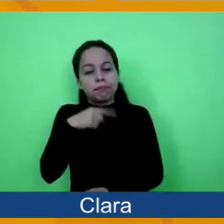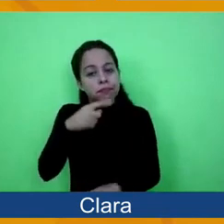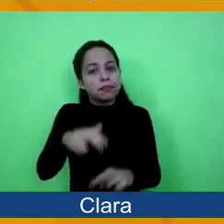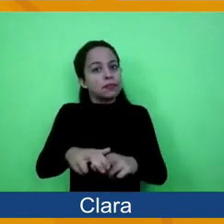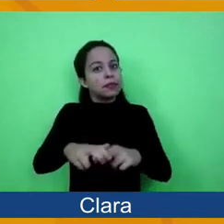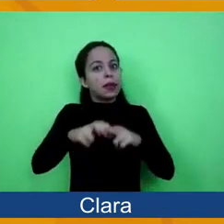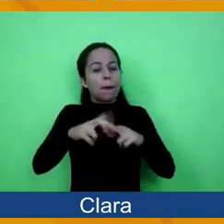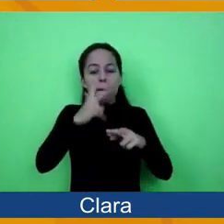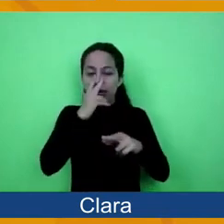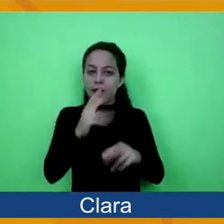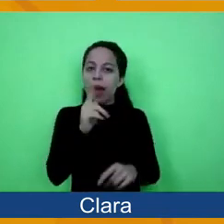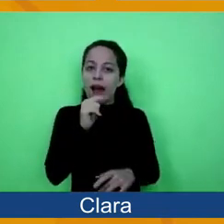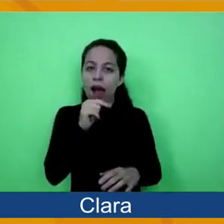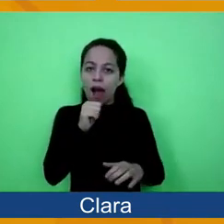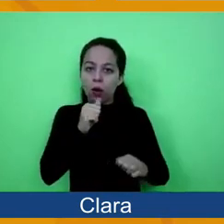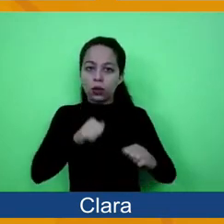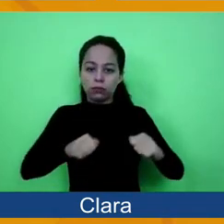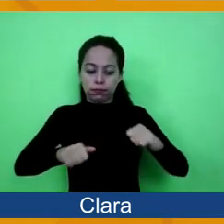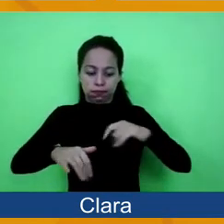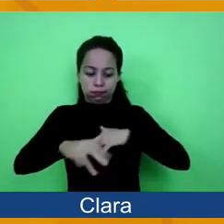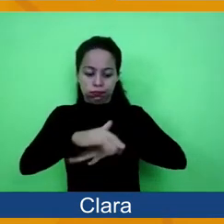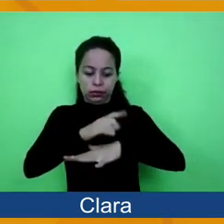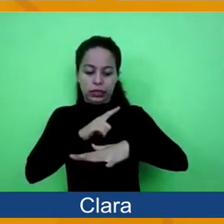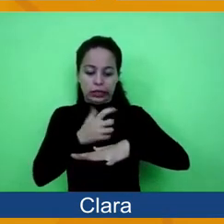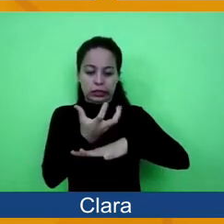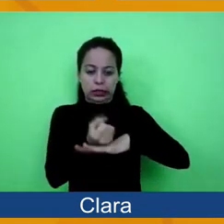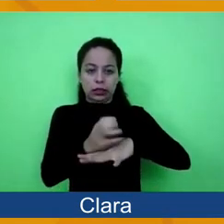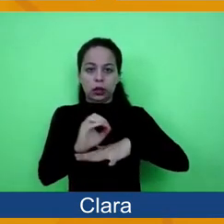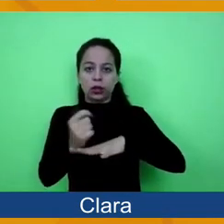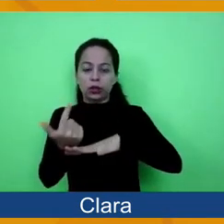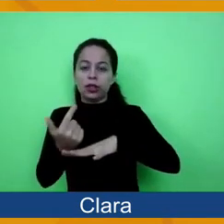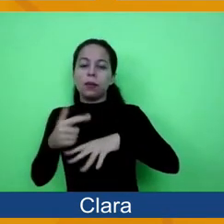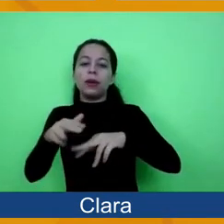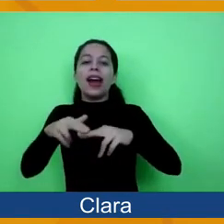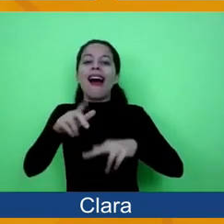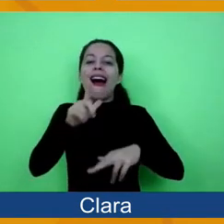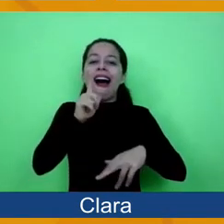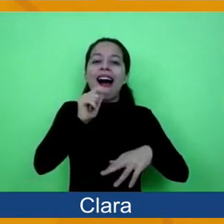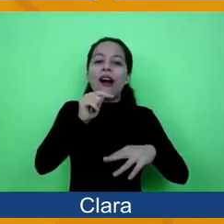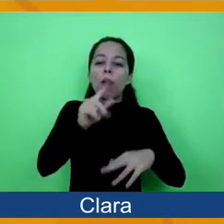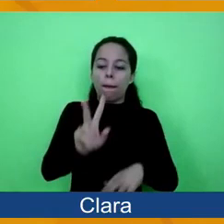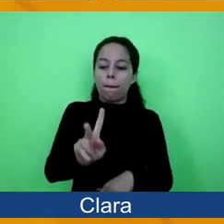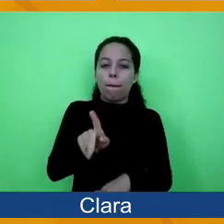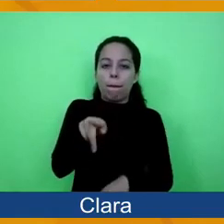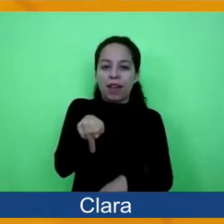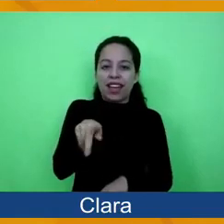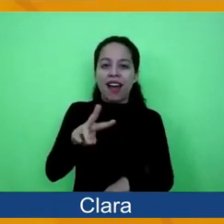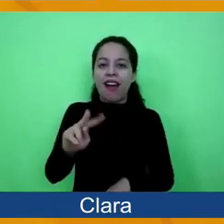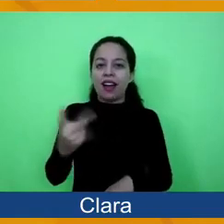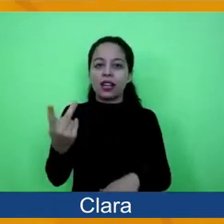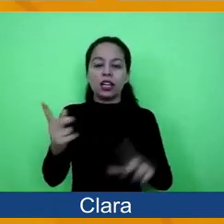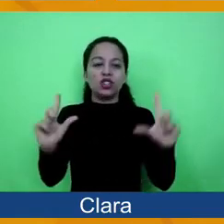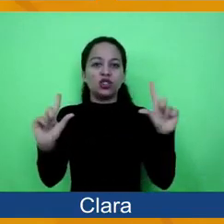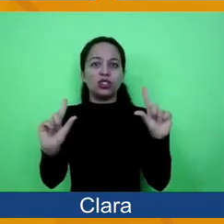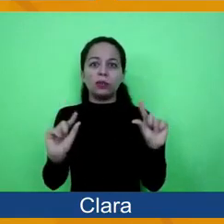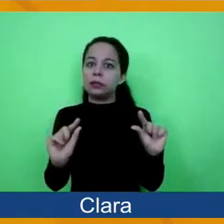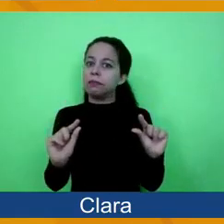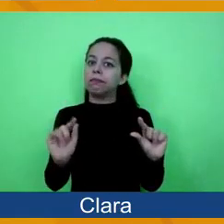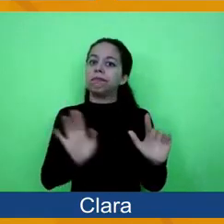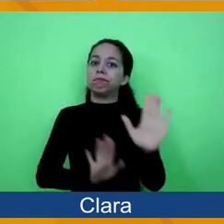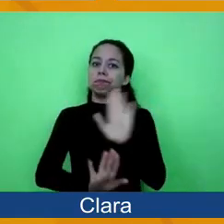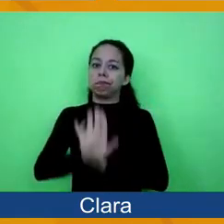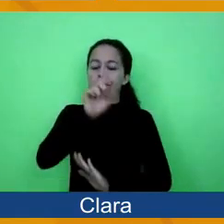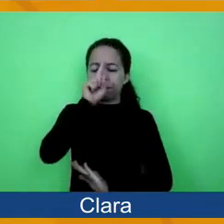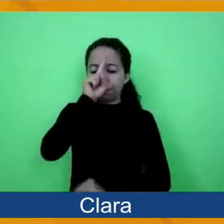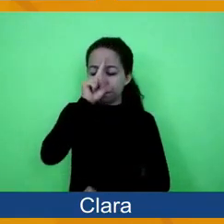água, diminuindo o pH das águas. E essa é uma consequência seríssima das emissões antrópicas de gases de